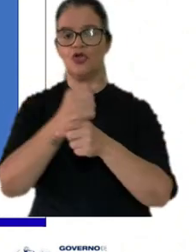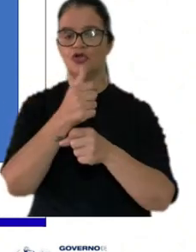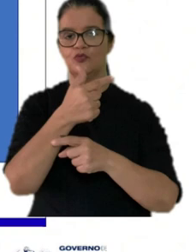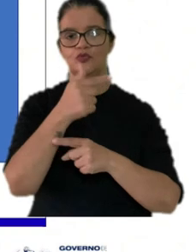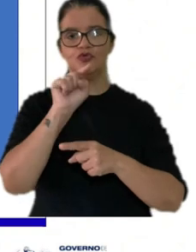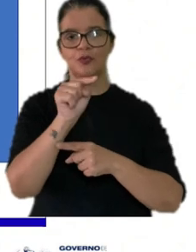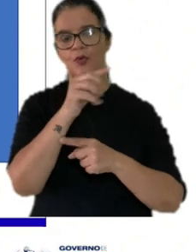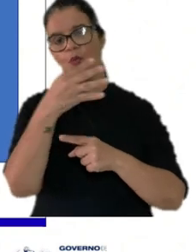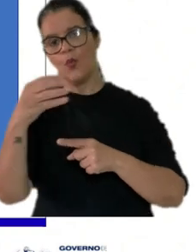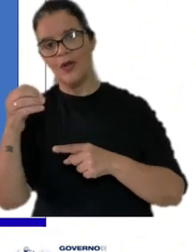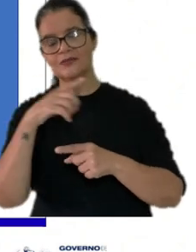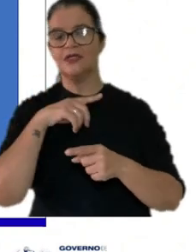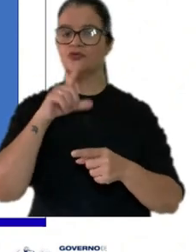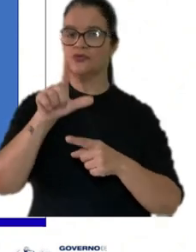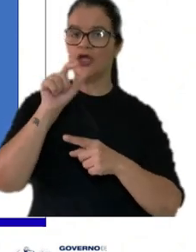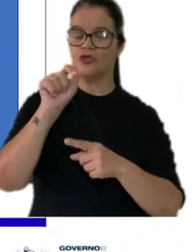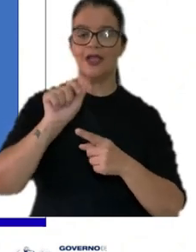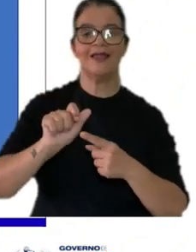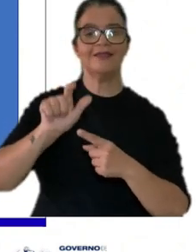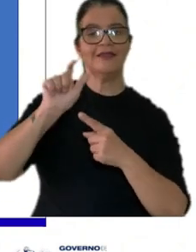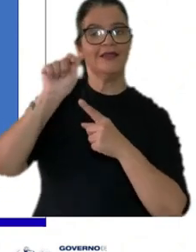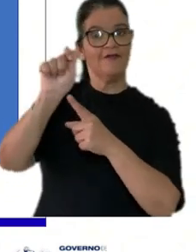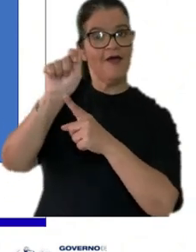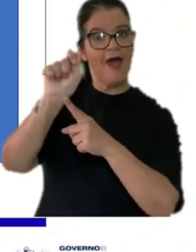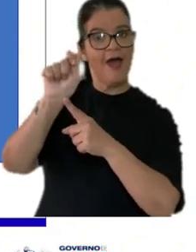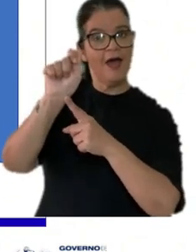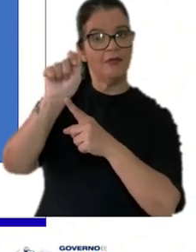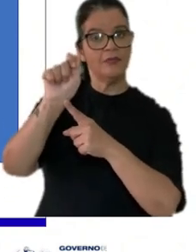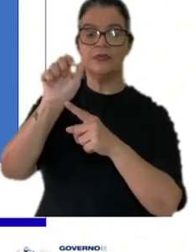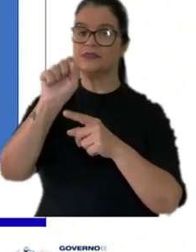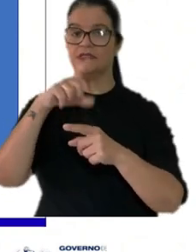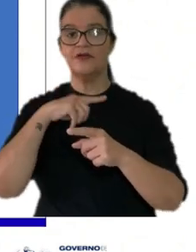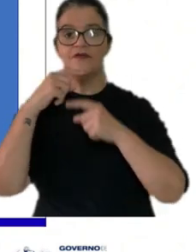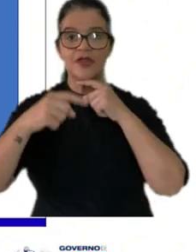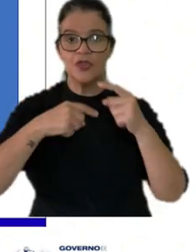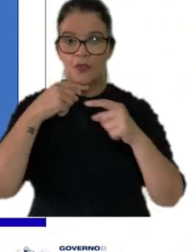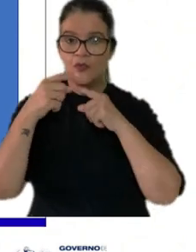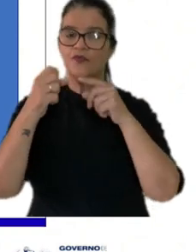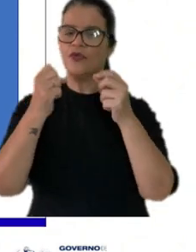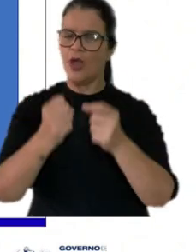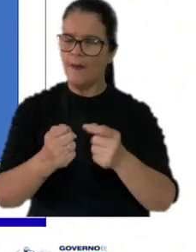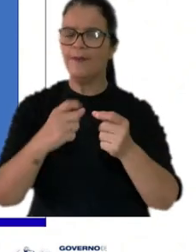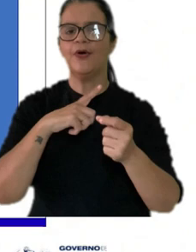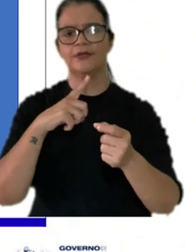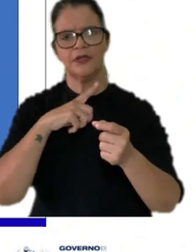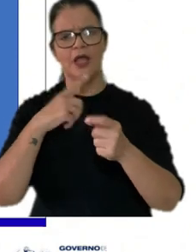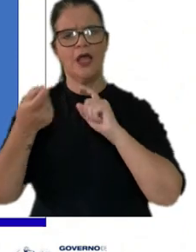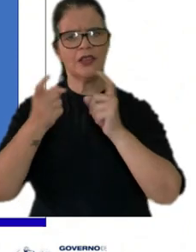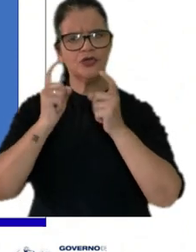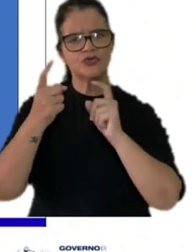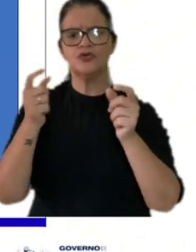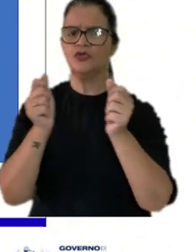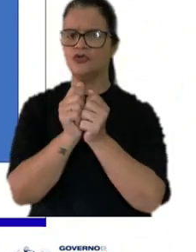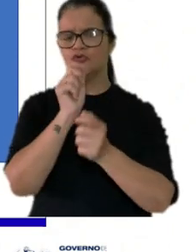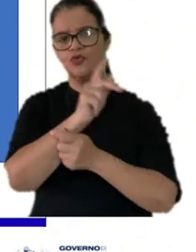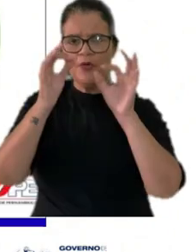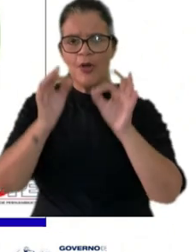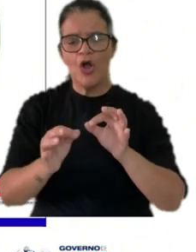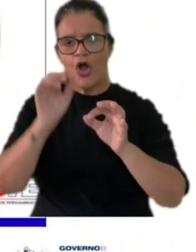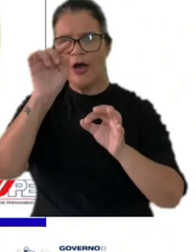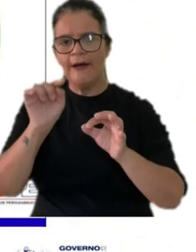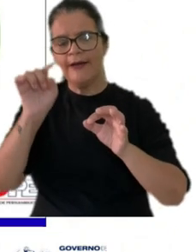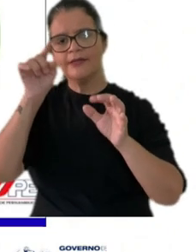alternativa A se tiver dúvida você pode estar discutindo aí com o seu professor no seu polo